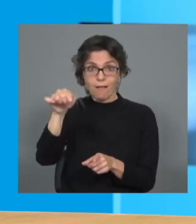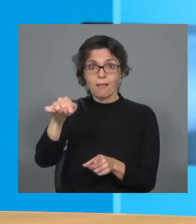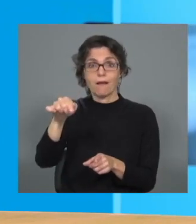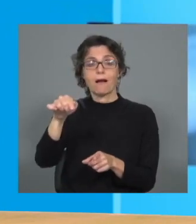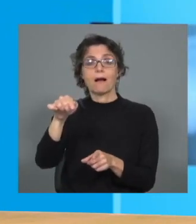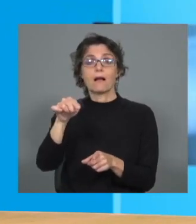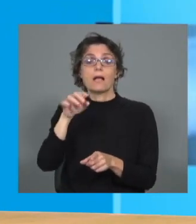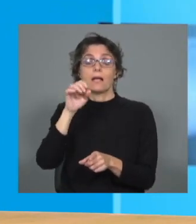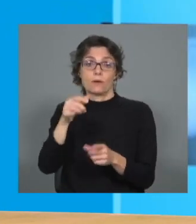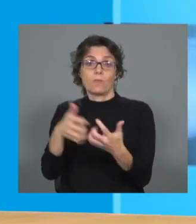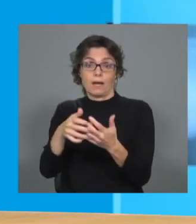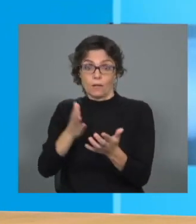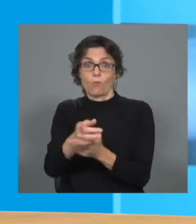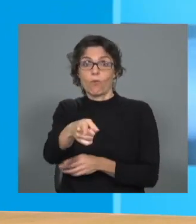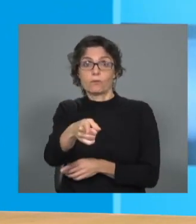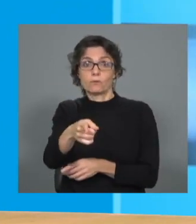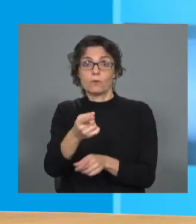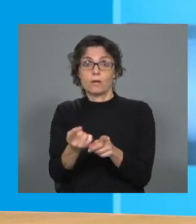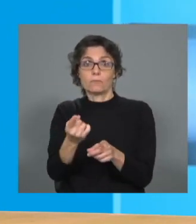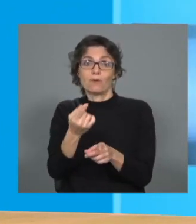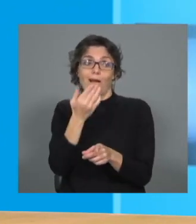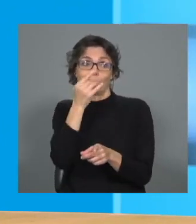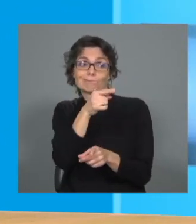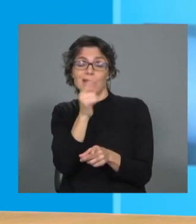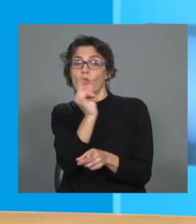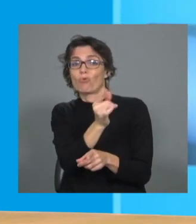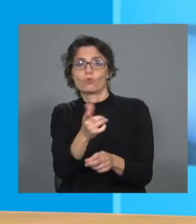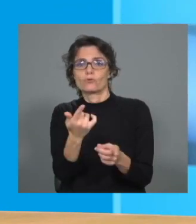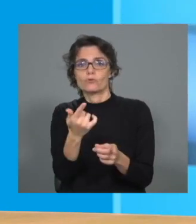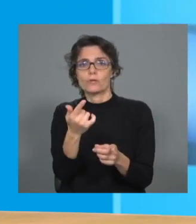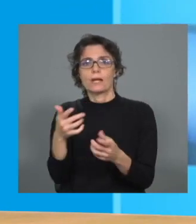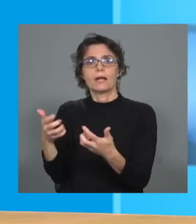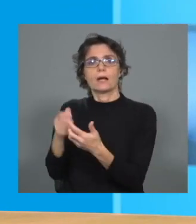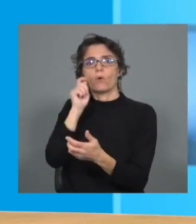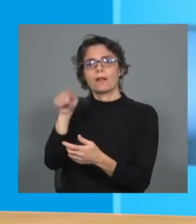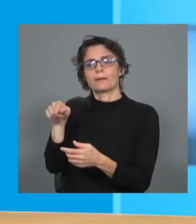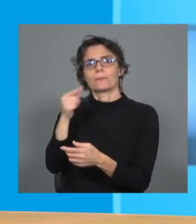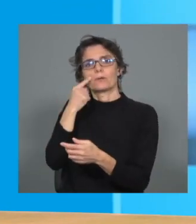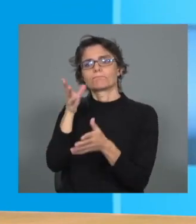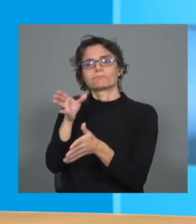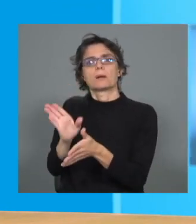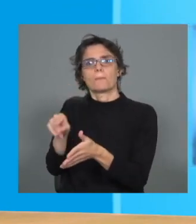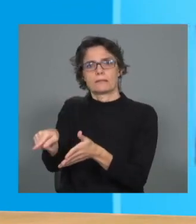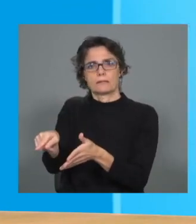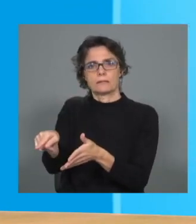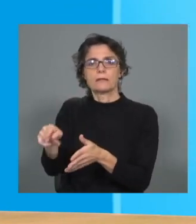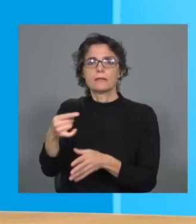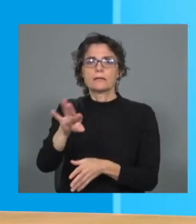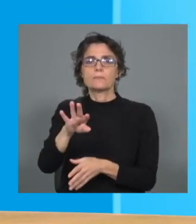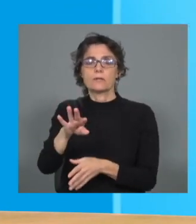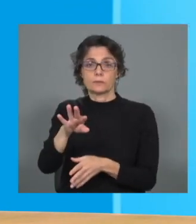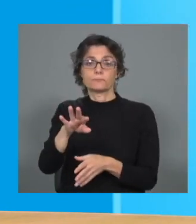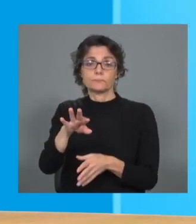menos esquecida, porque, enfim, não nos afeta tão diretamente como a da Ucrânia, mas tanto o rei do